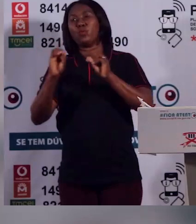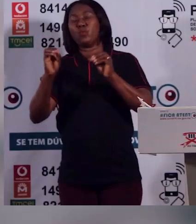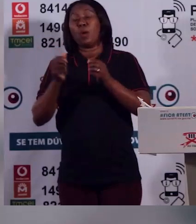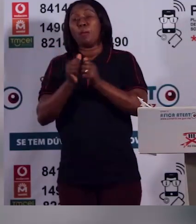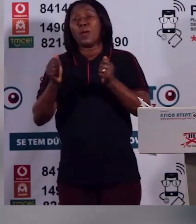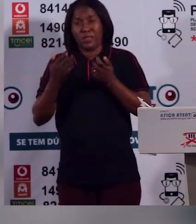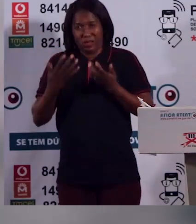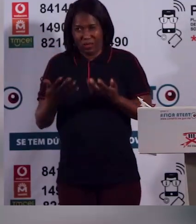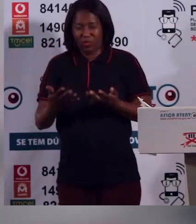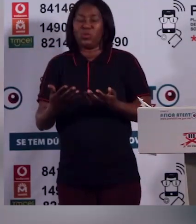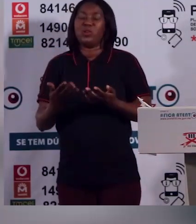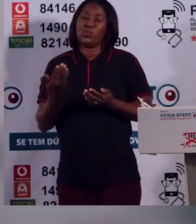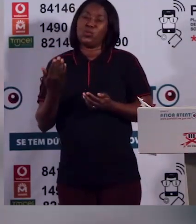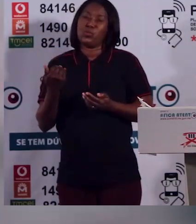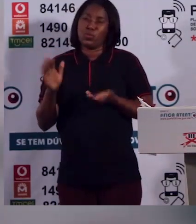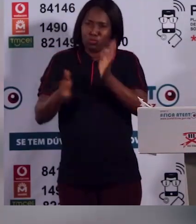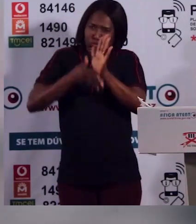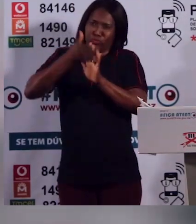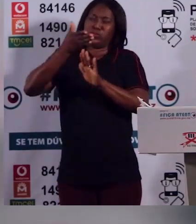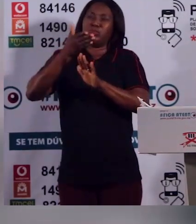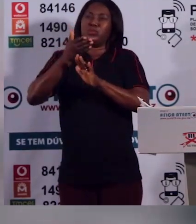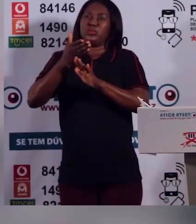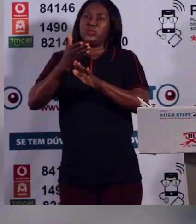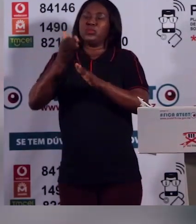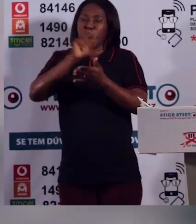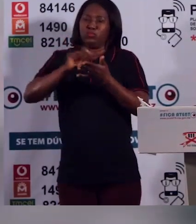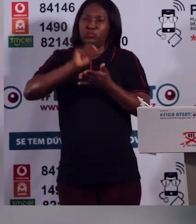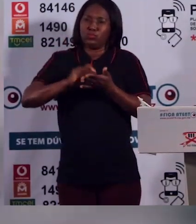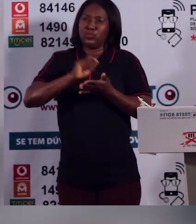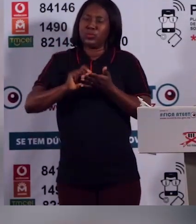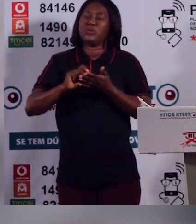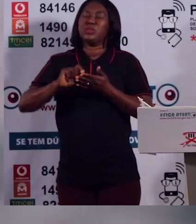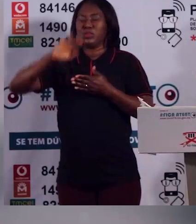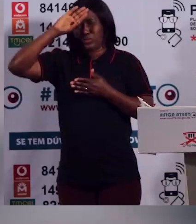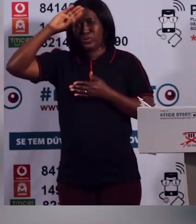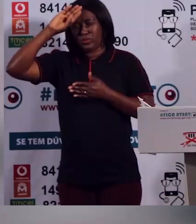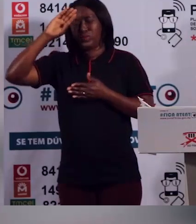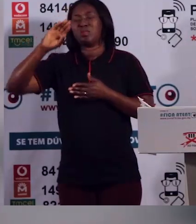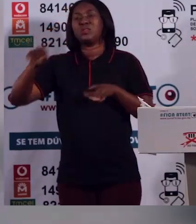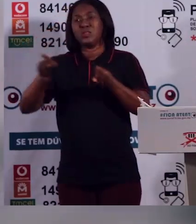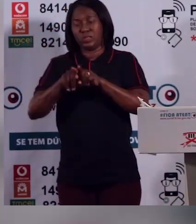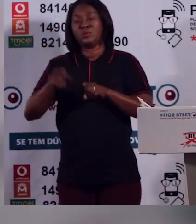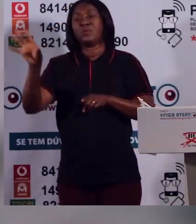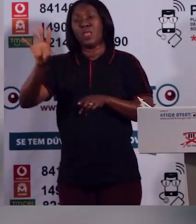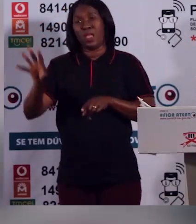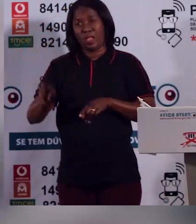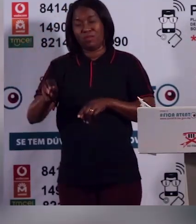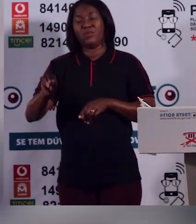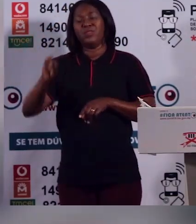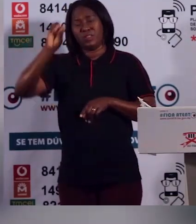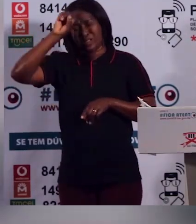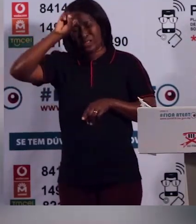em semanas mais recentes, também começaram a registrar casos. O que se faz notar também na nossa região é que a África do